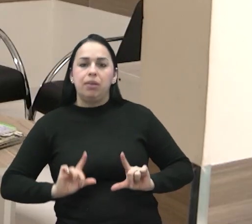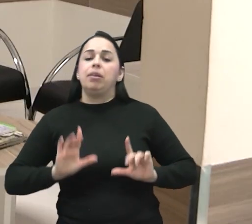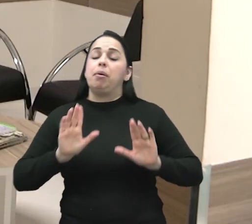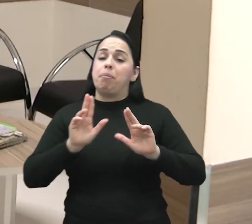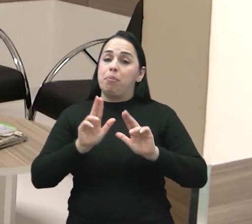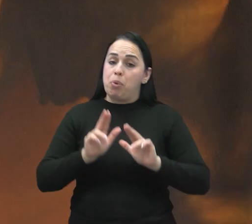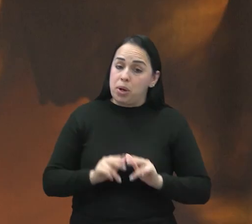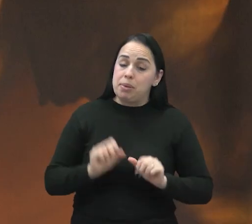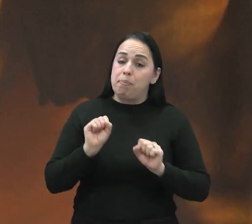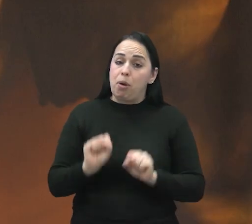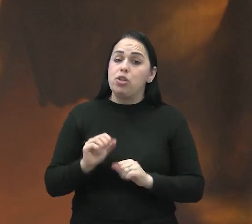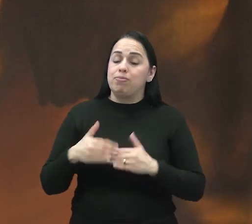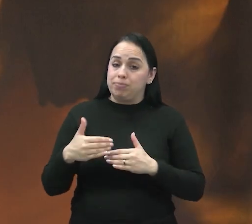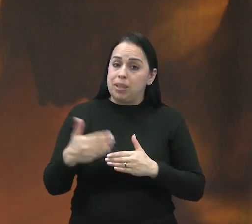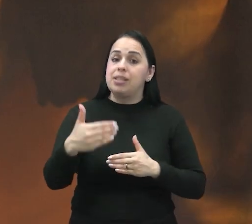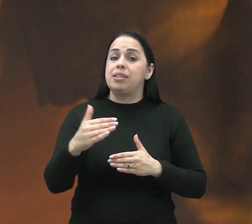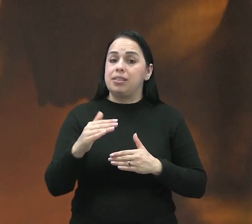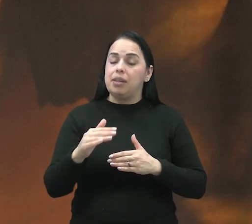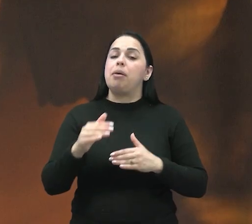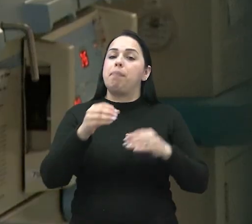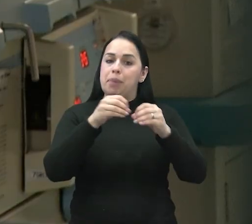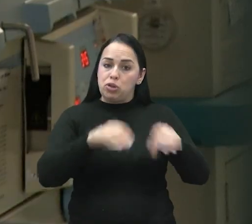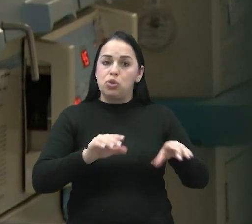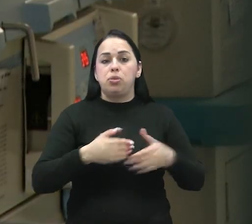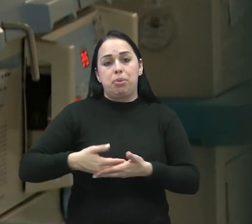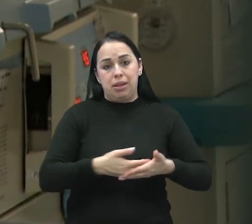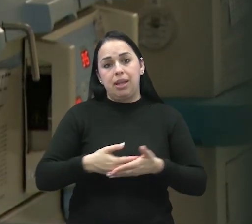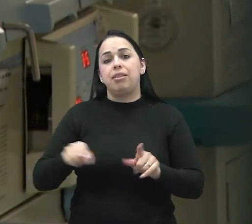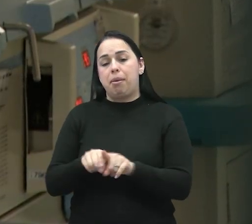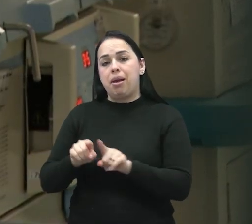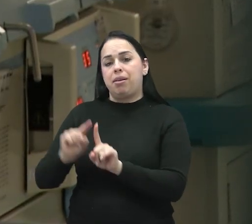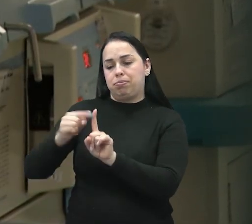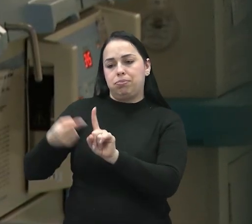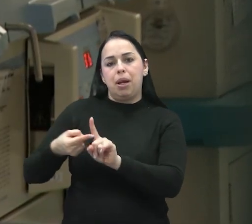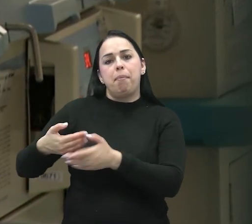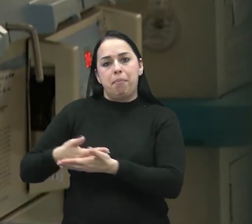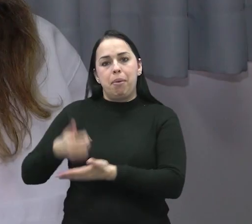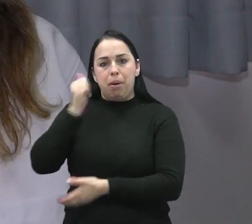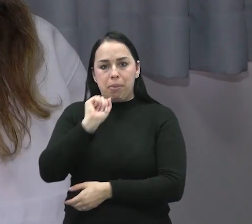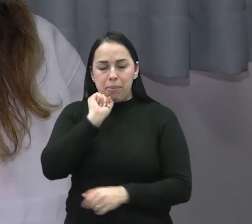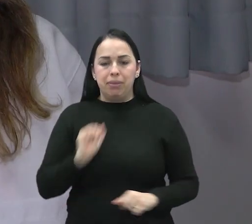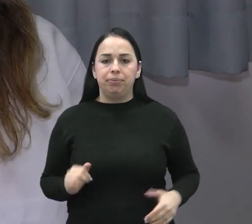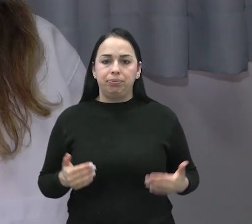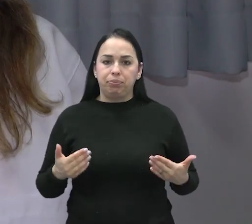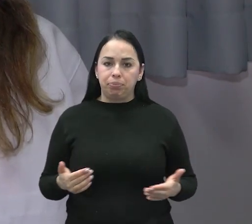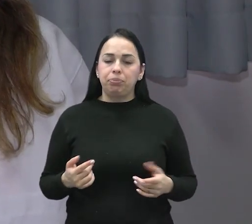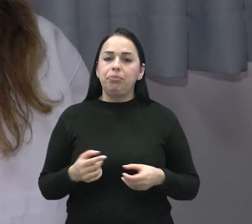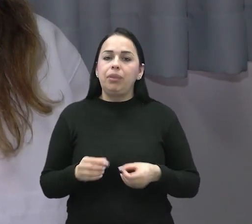Engravidar nesta idade pode trazer complicações, tanto para a mãe quanto para o bebê. É um óvulo